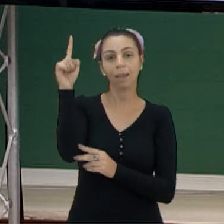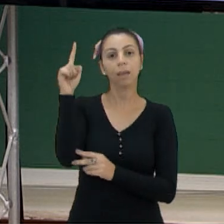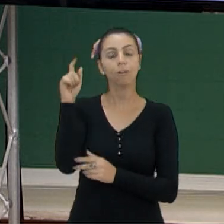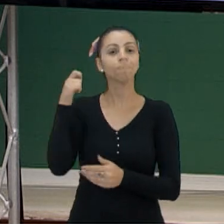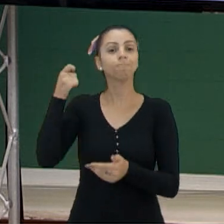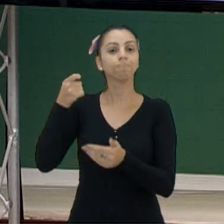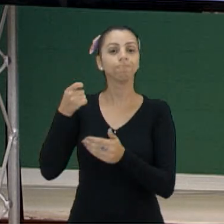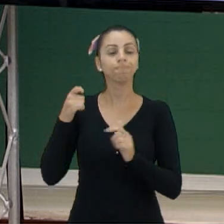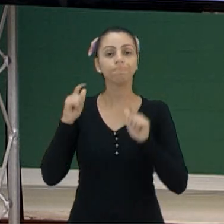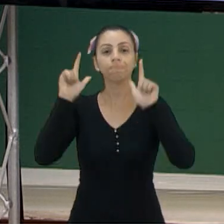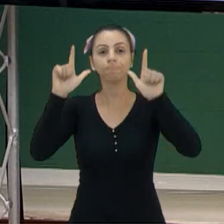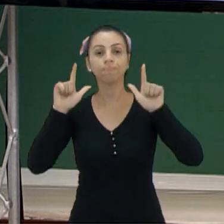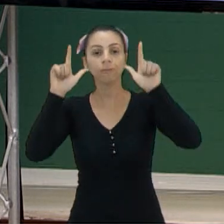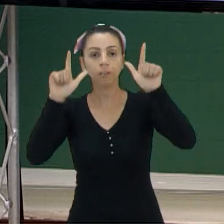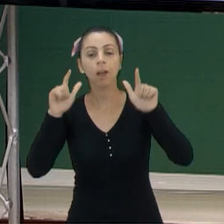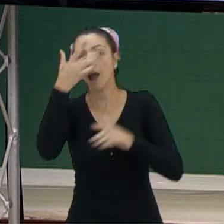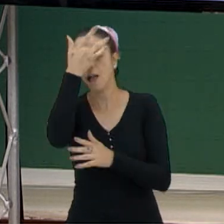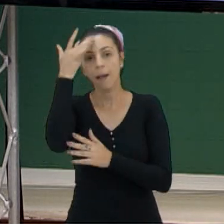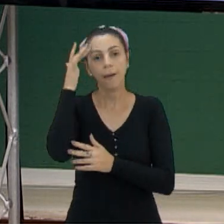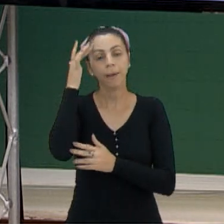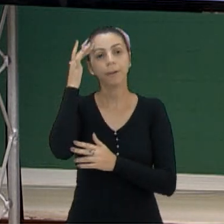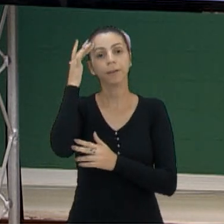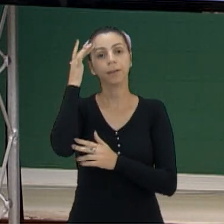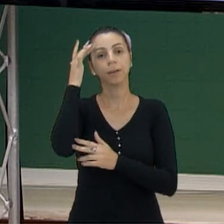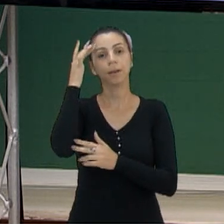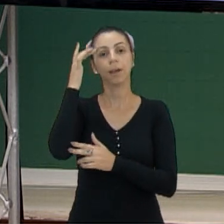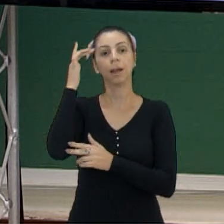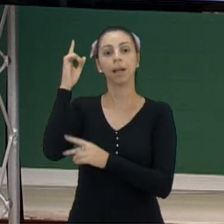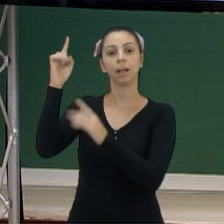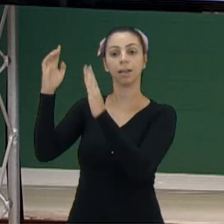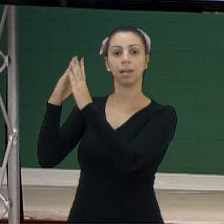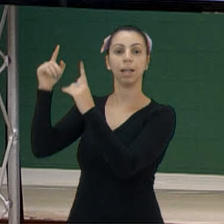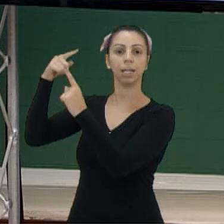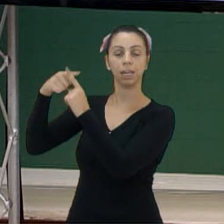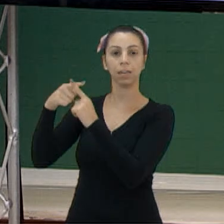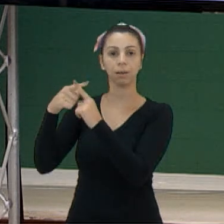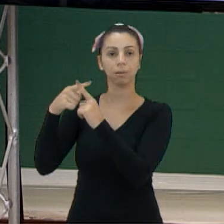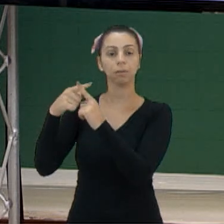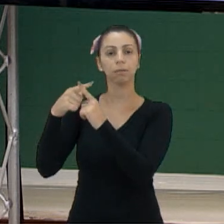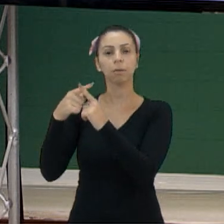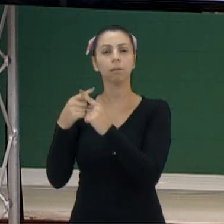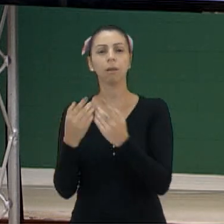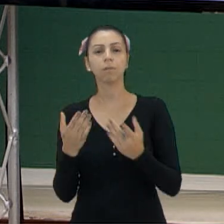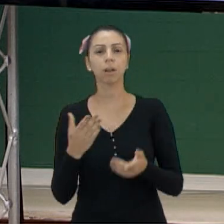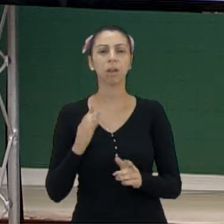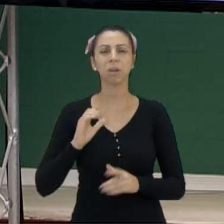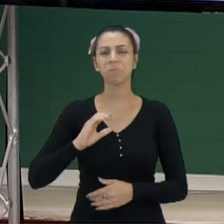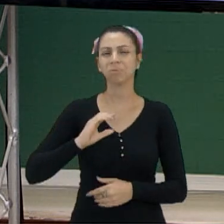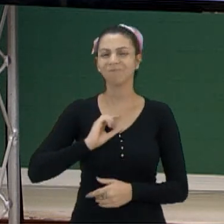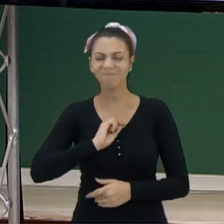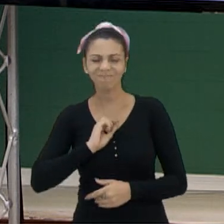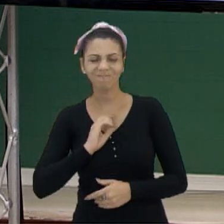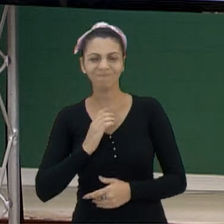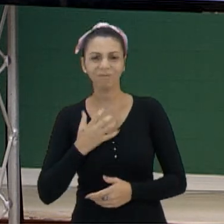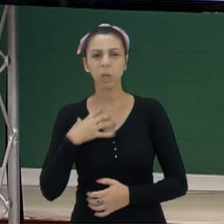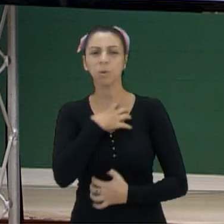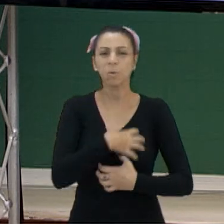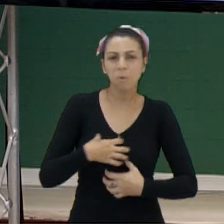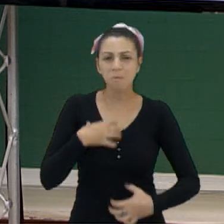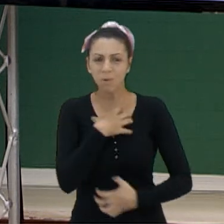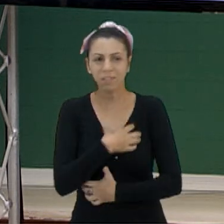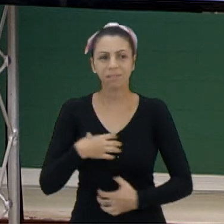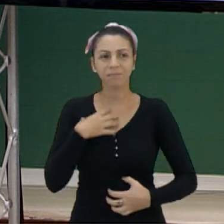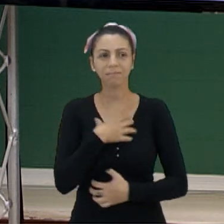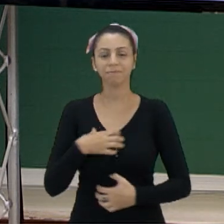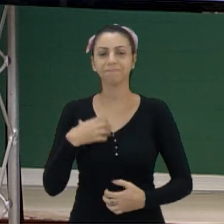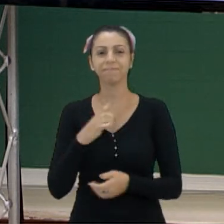protestantista. A igreja vendia indulgências, né? Os cargos eclesiásticos, isso estava incomodando muito. Né? Aí teve Lutero, tudo isso